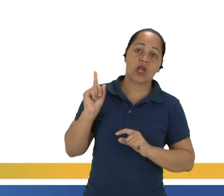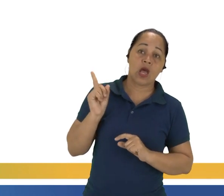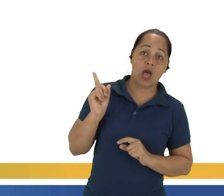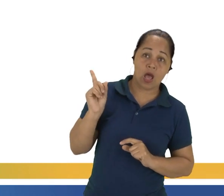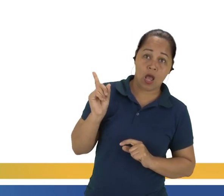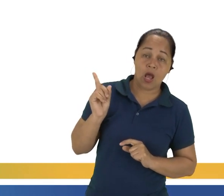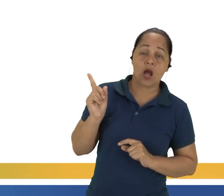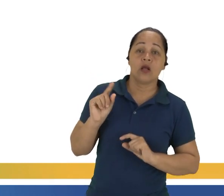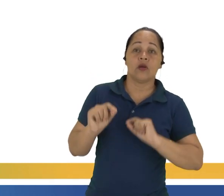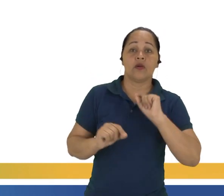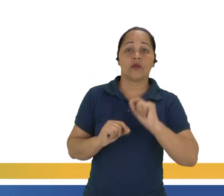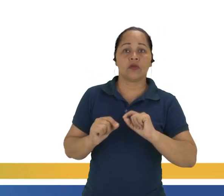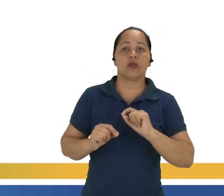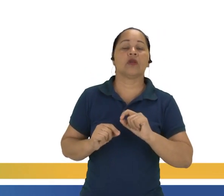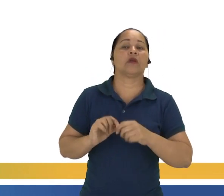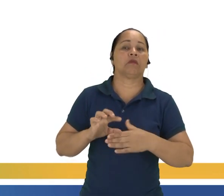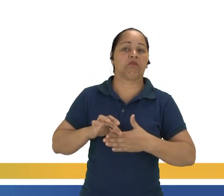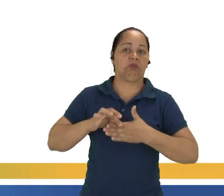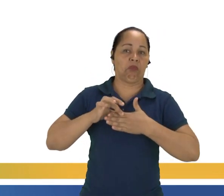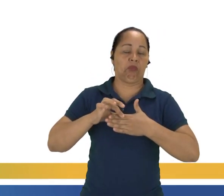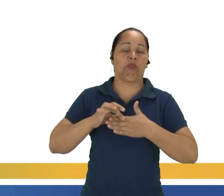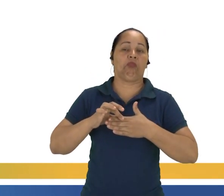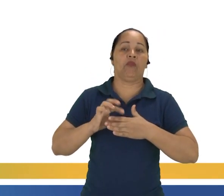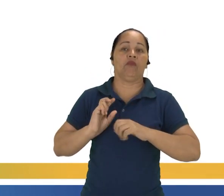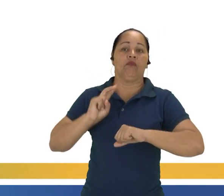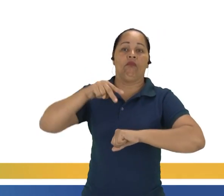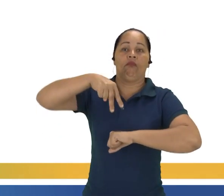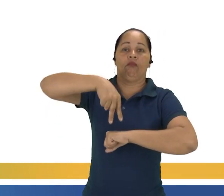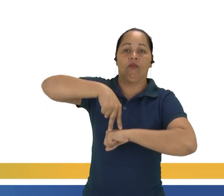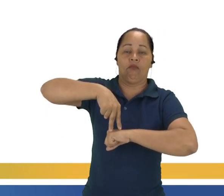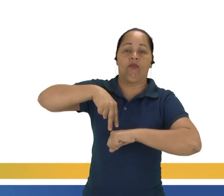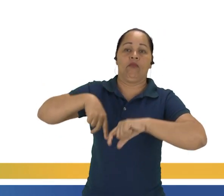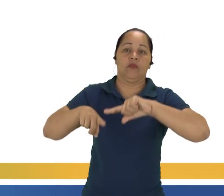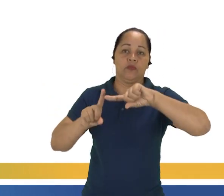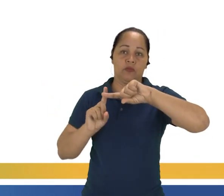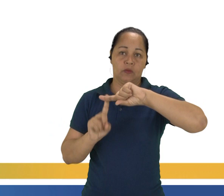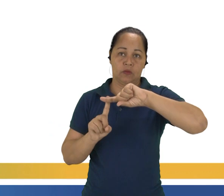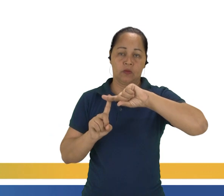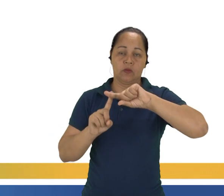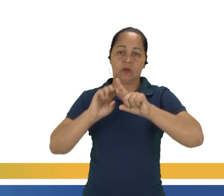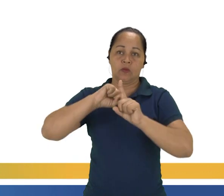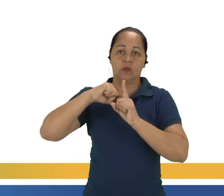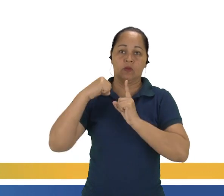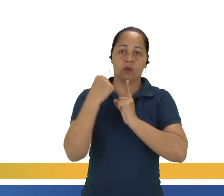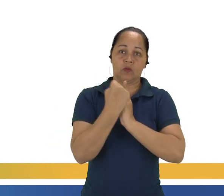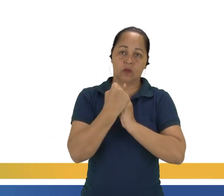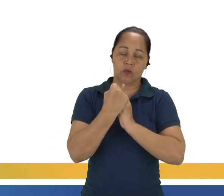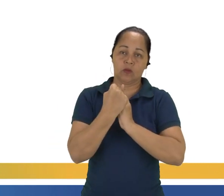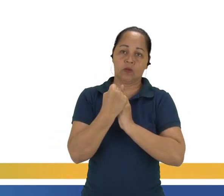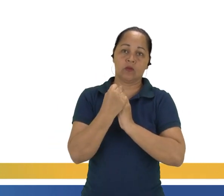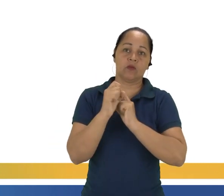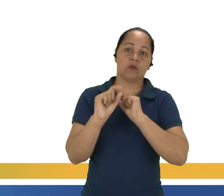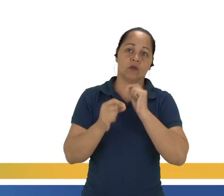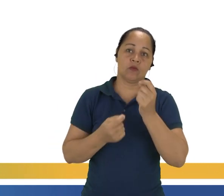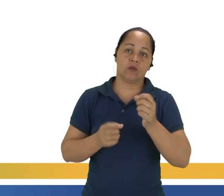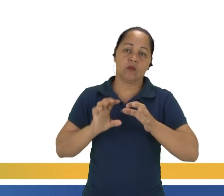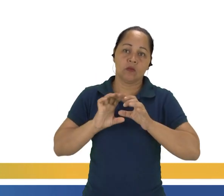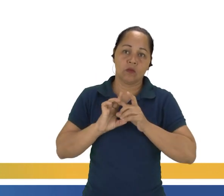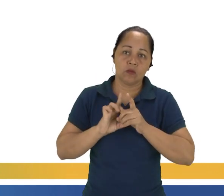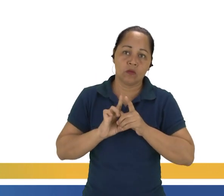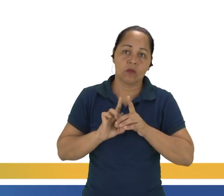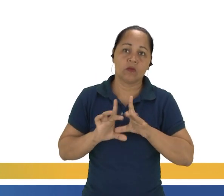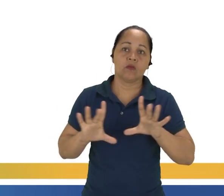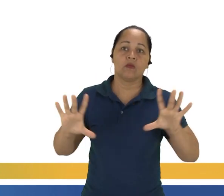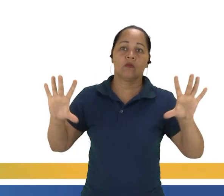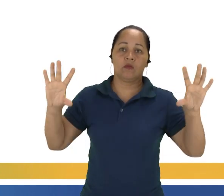o desafio da pandemia então caso de protagonismo positivo é uma sociedade com ampla participação democrática onde as